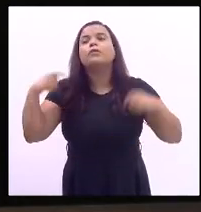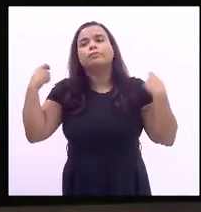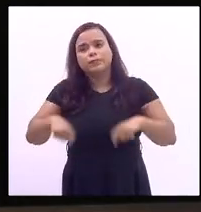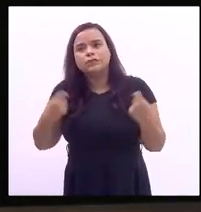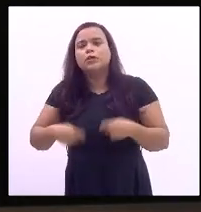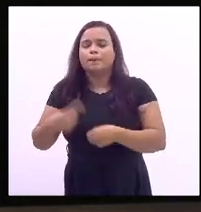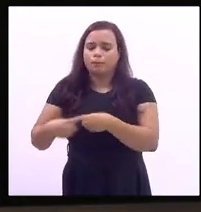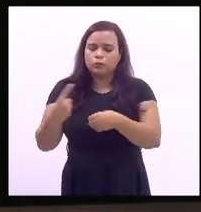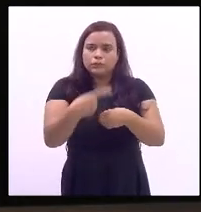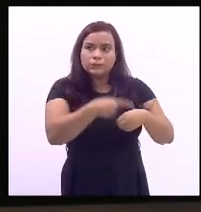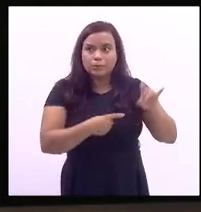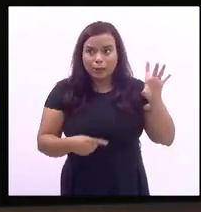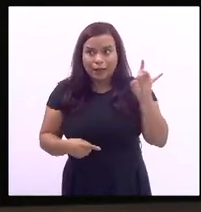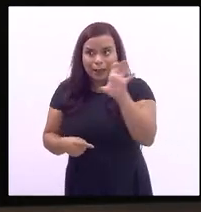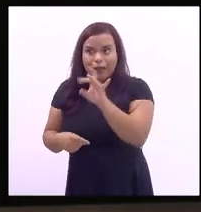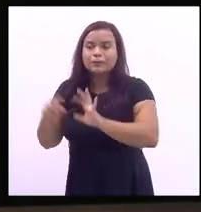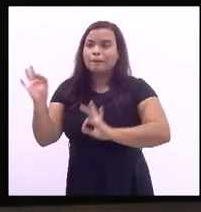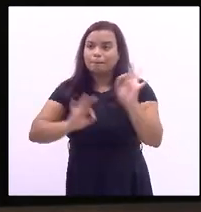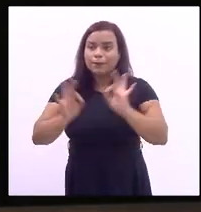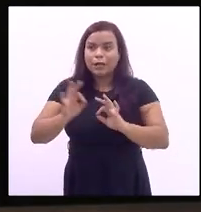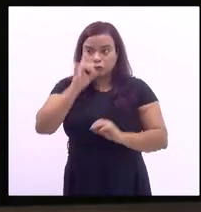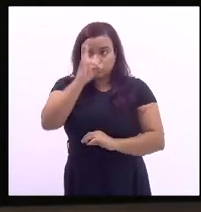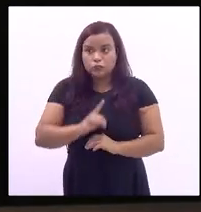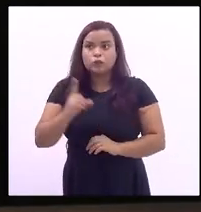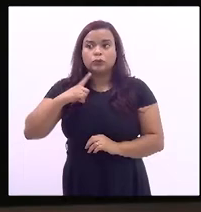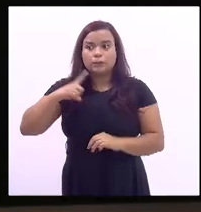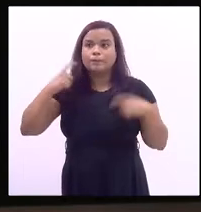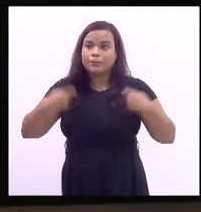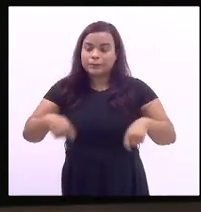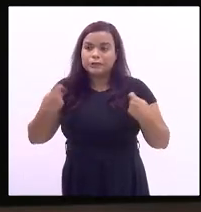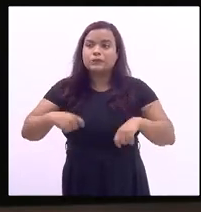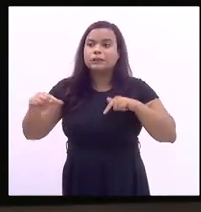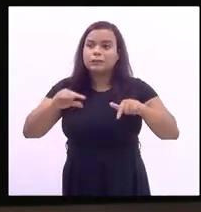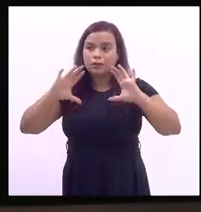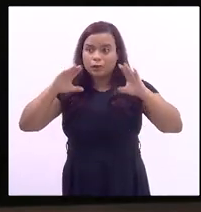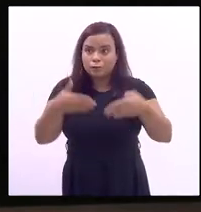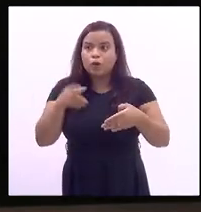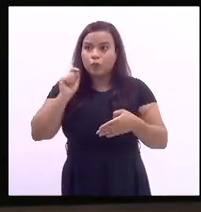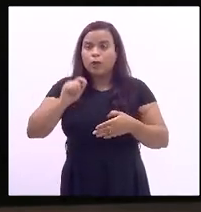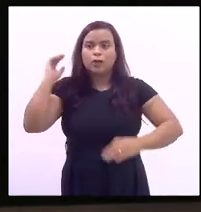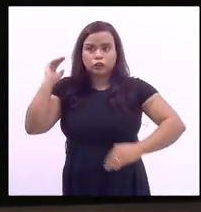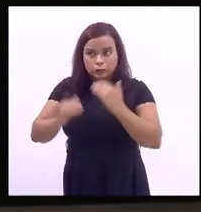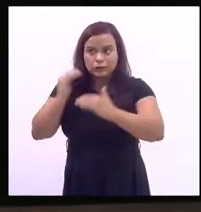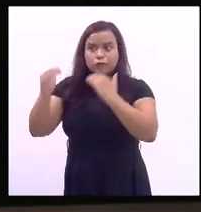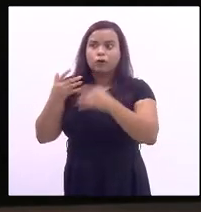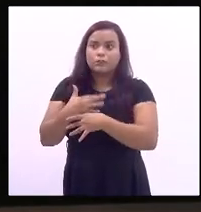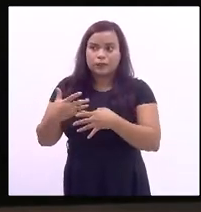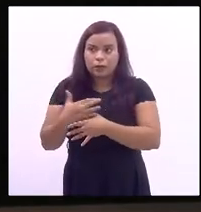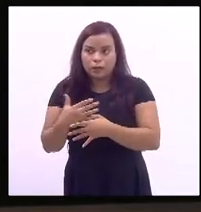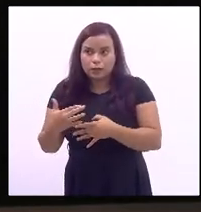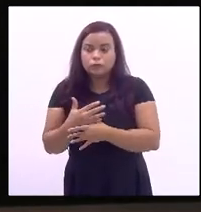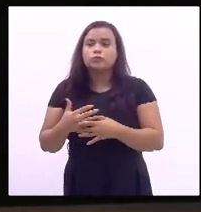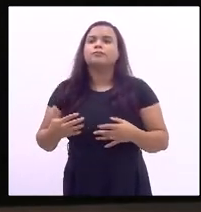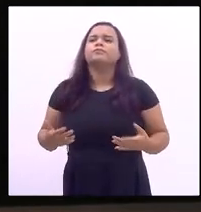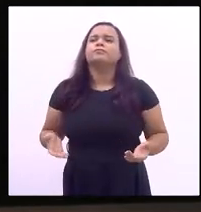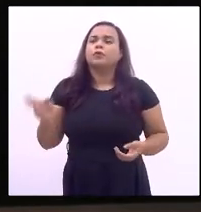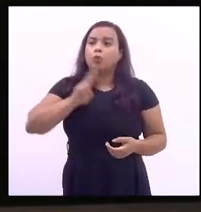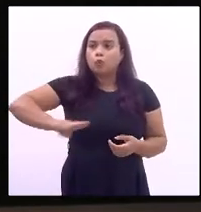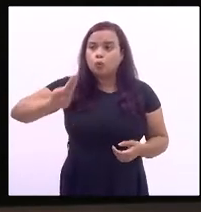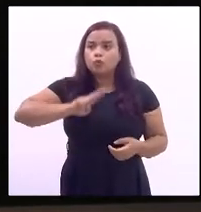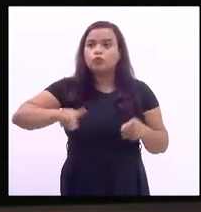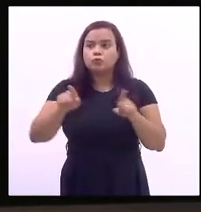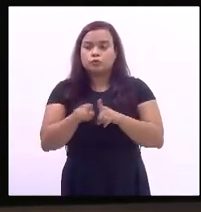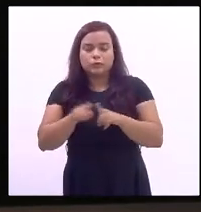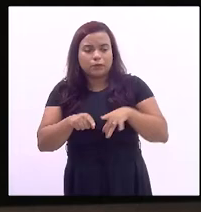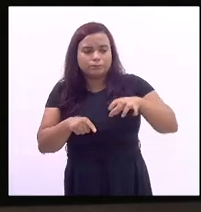cada município um plano diretor plano diretor este que é exatamente o desenvolvimento urbano uso e ocupação